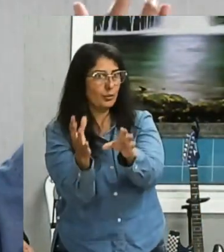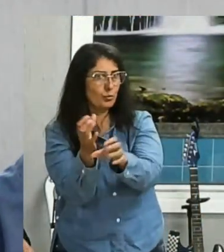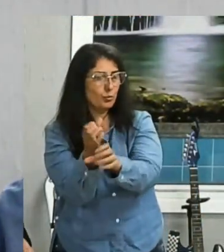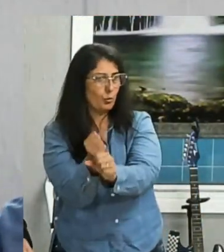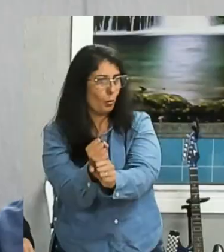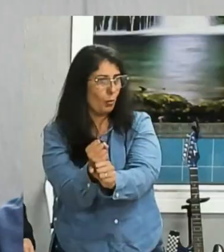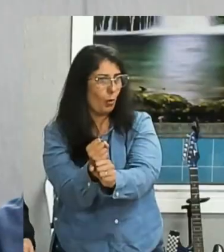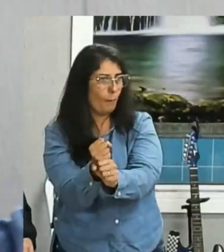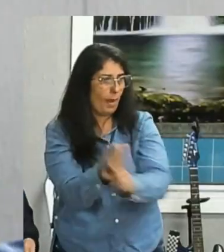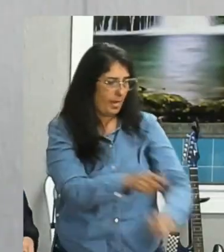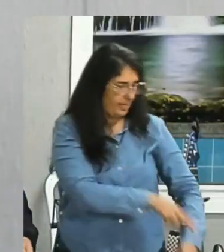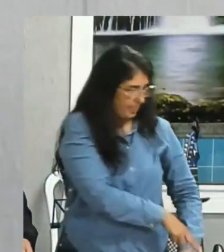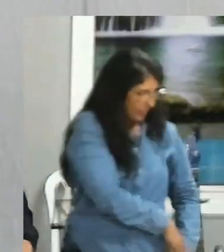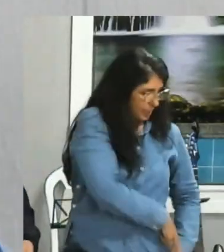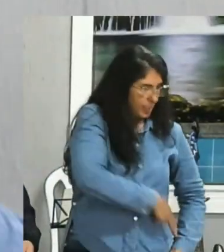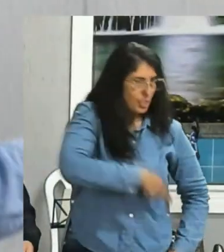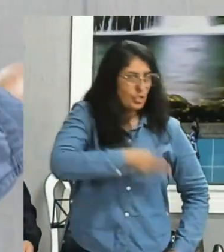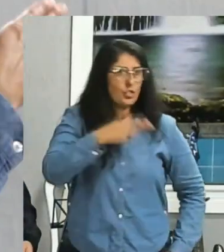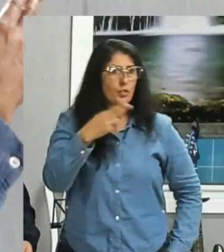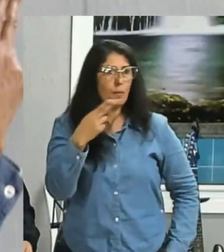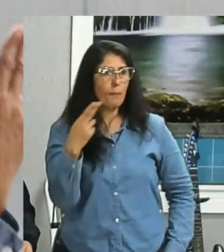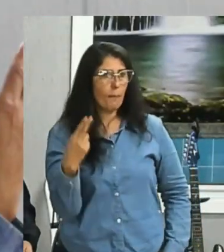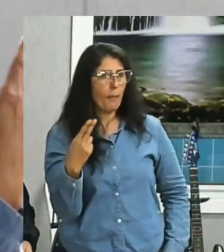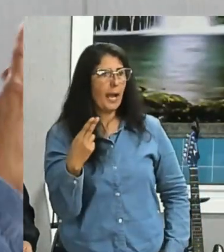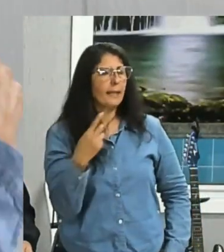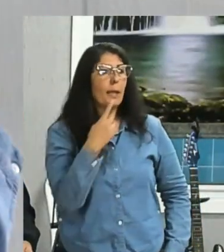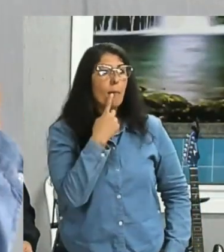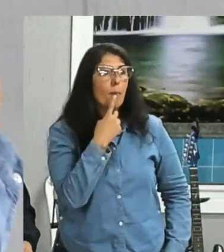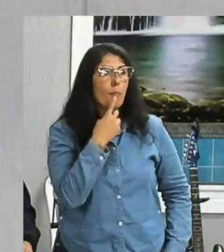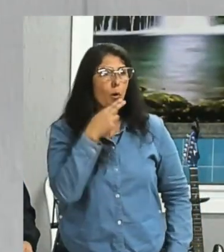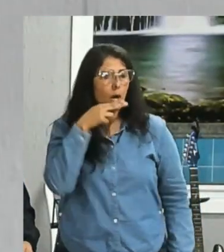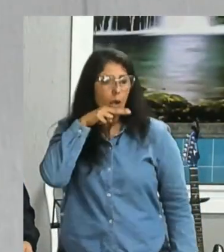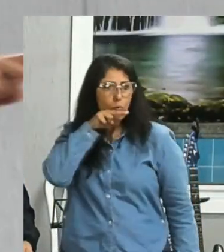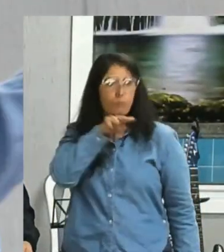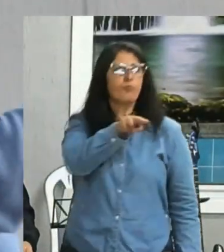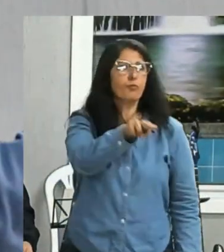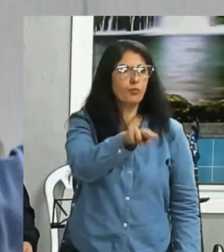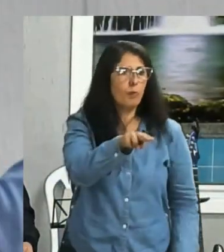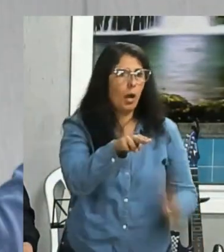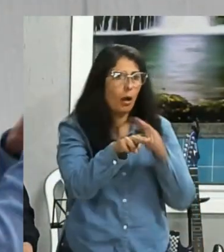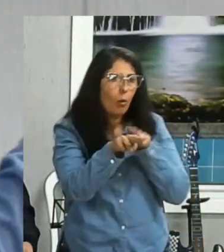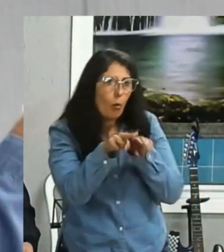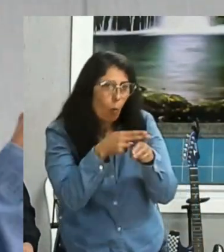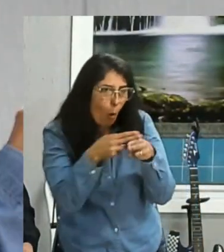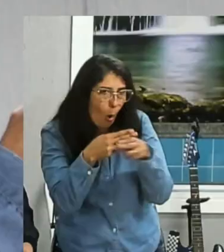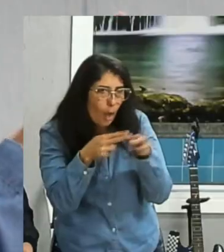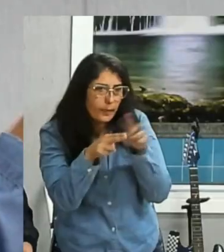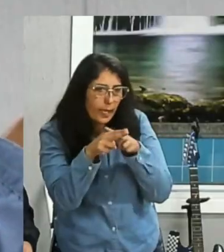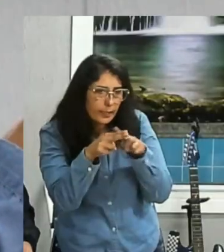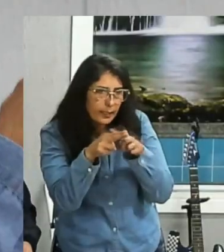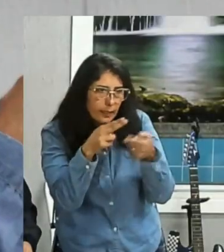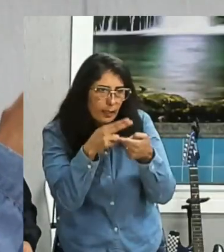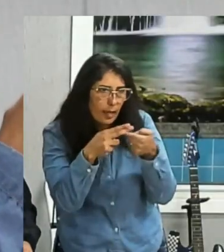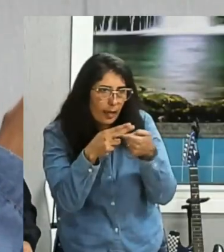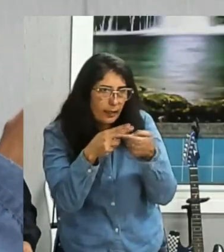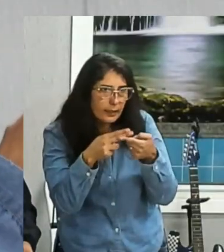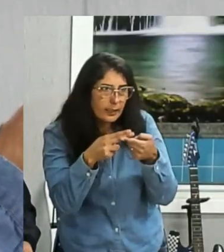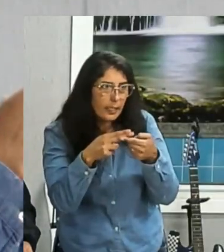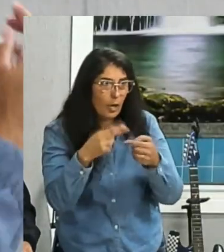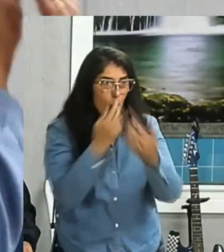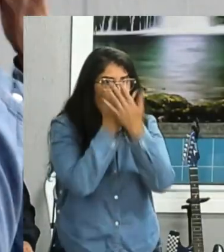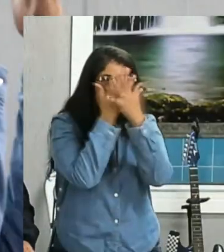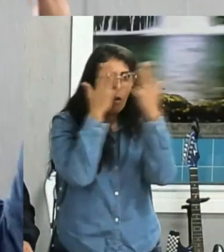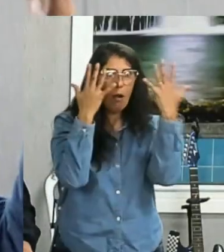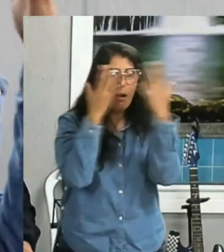afiada espada de 2 gumes. O seu rosto brilhava como o sol na sua força.